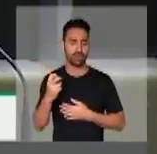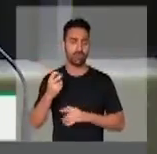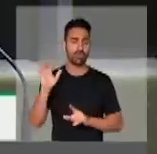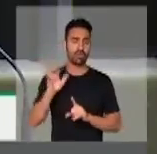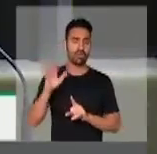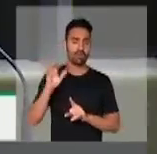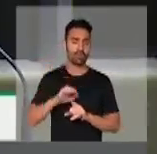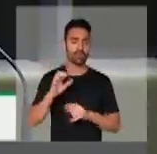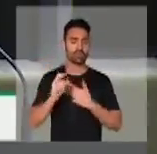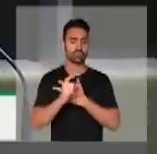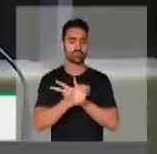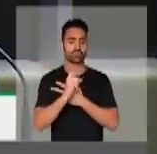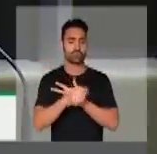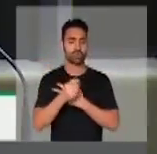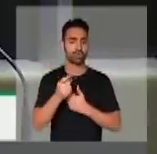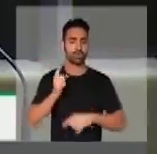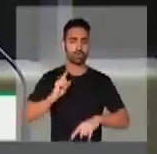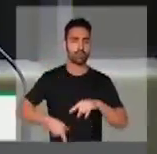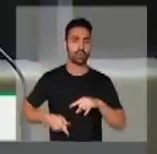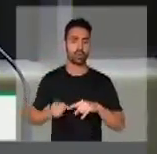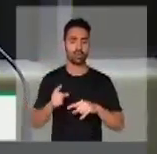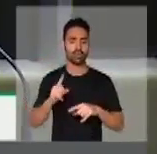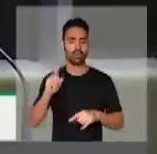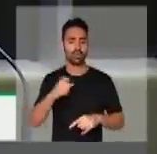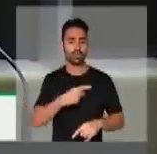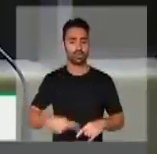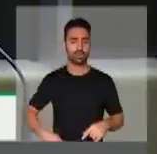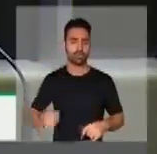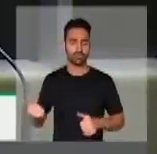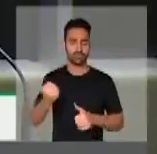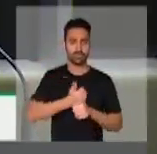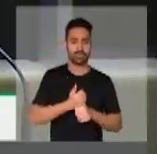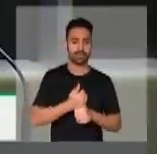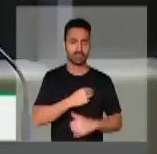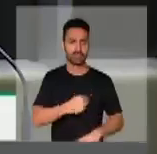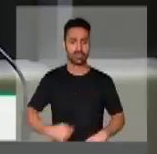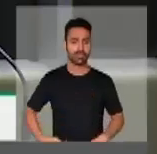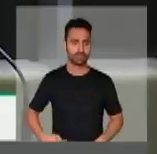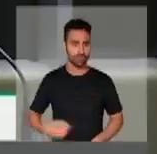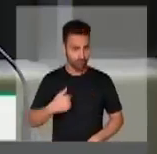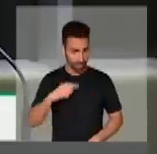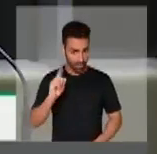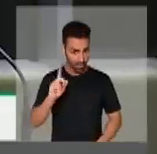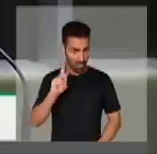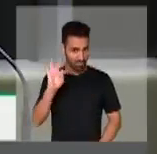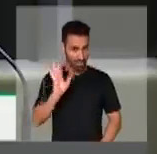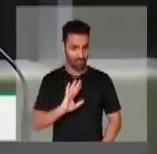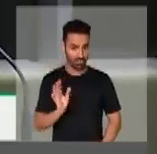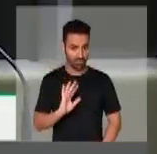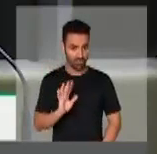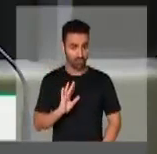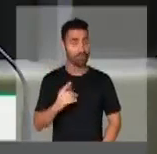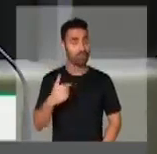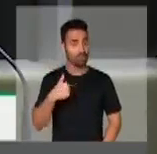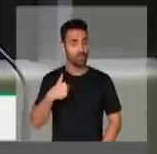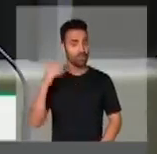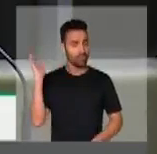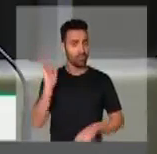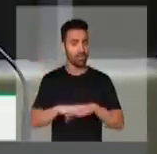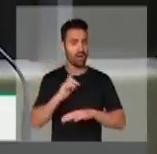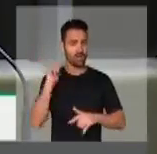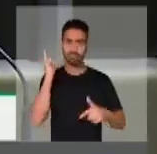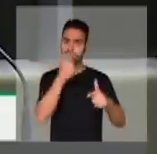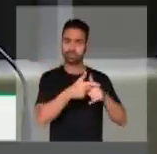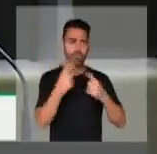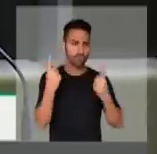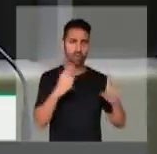interferindo em ações do Executivo, impedindo a nomeação de um ex-presidente como ministro, e eu não sou do PT, e fui um dos mais críticos ao